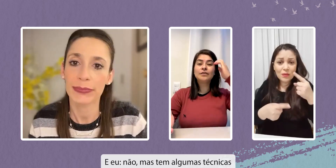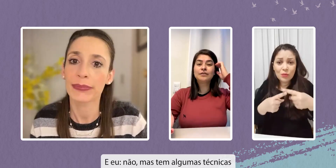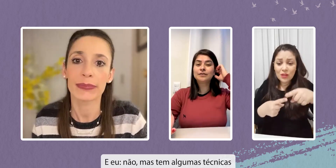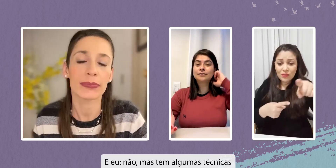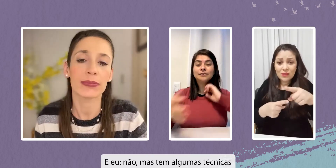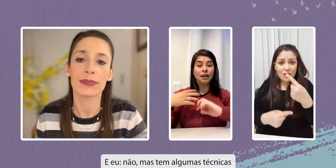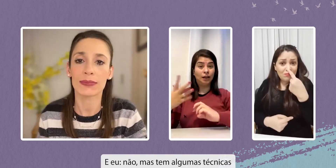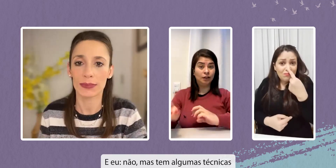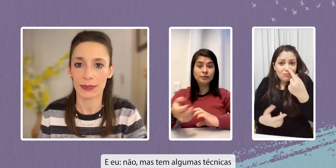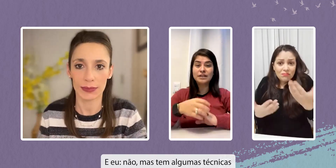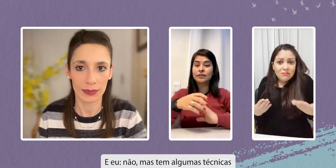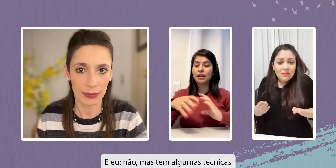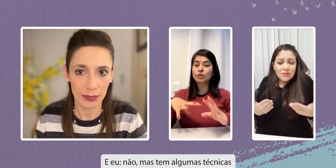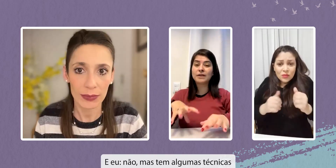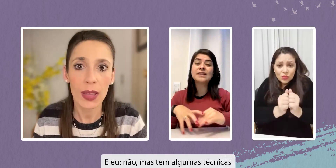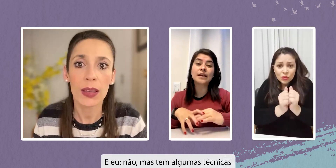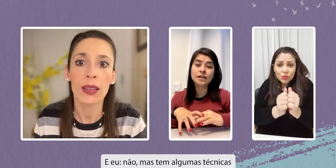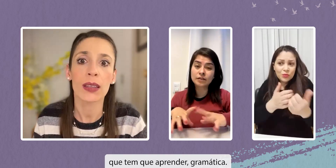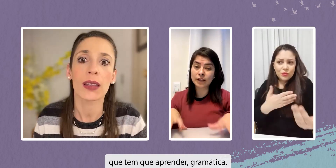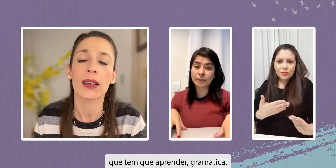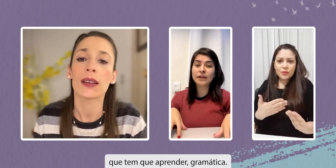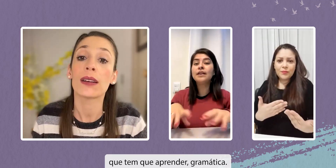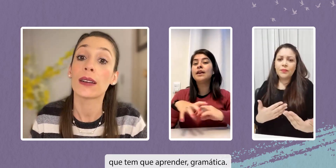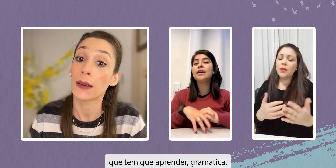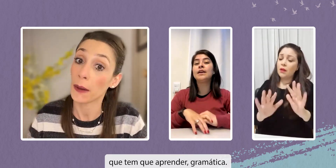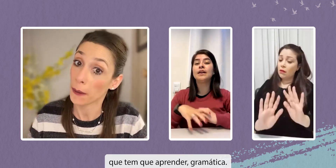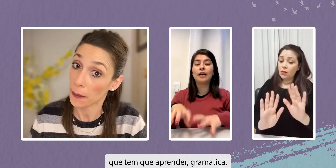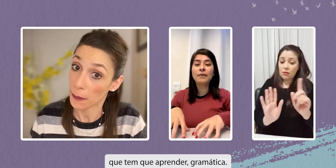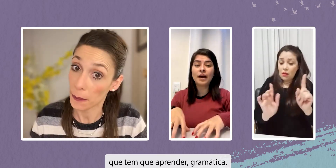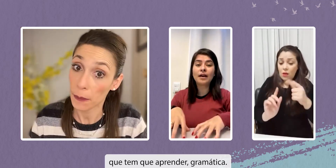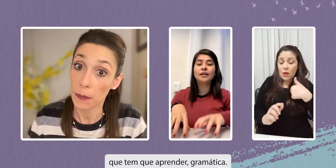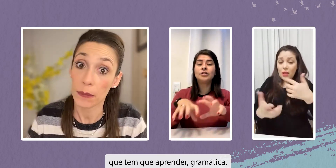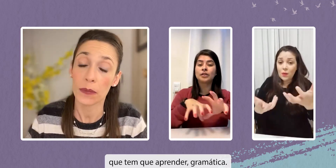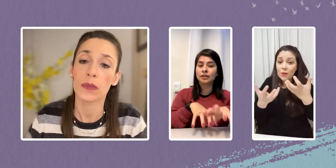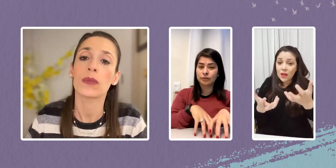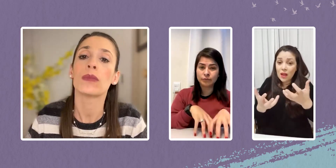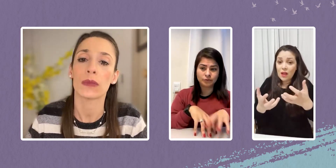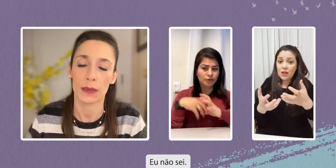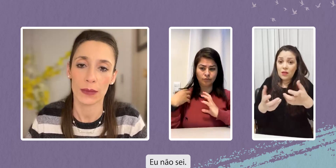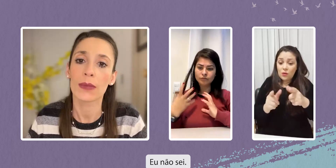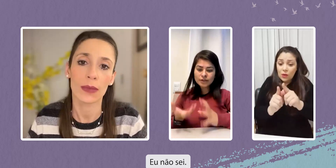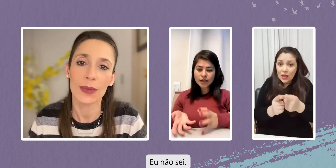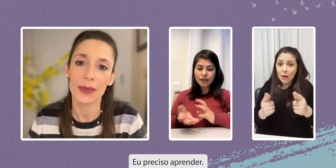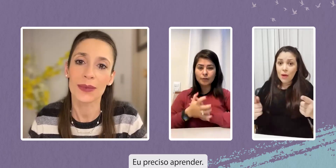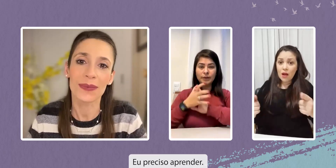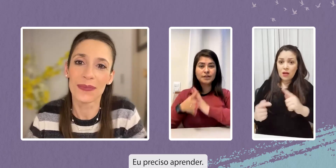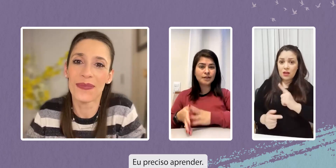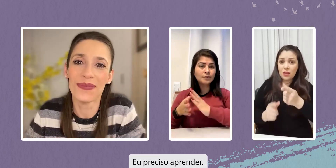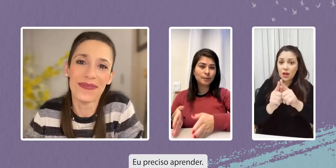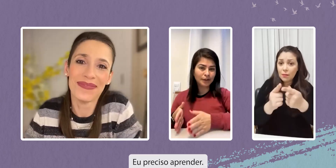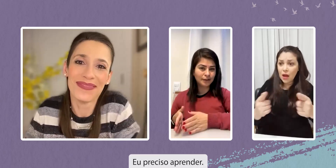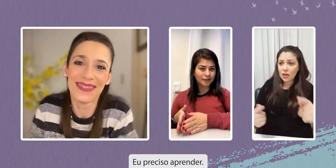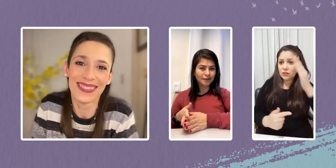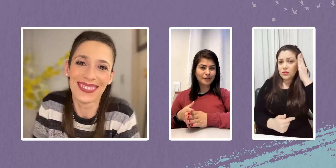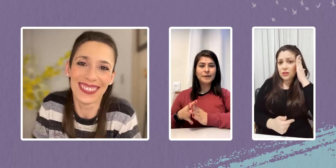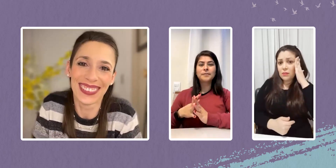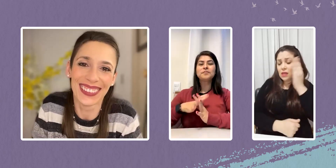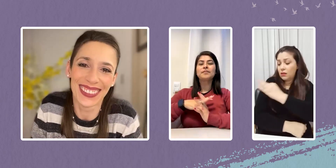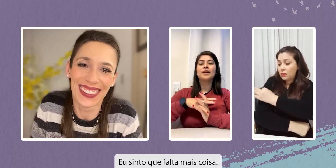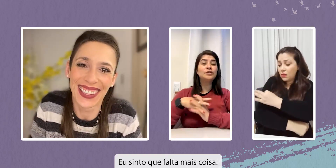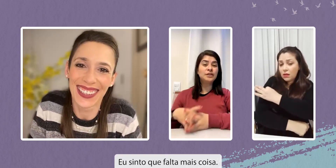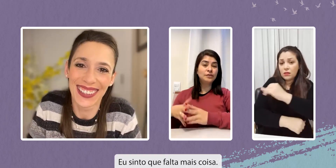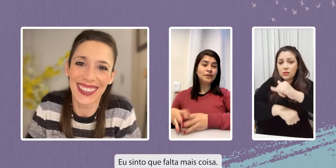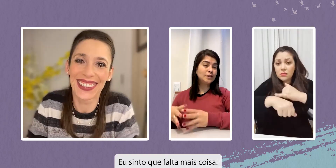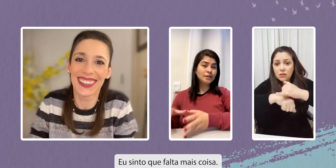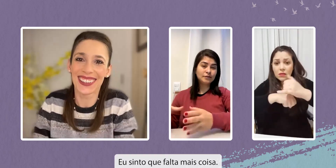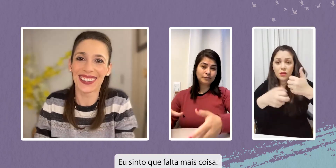E eu, não, mas tem algumas técnicas que eu tenho que aprender, gramática. Eu não sei, eu preciso aprender.